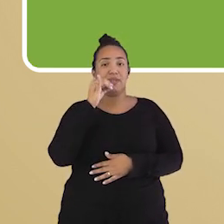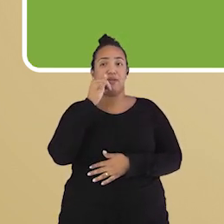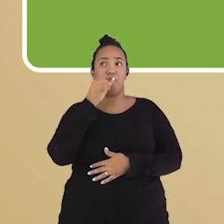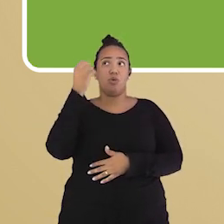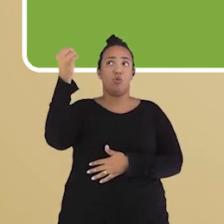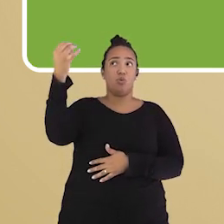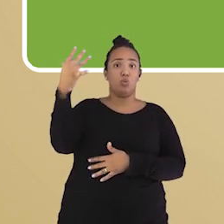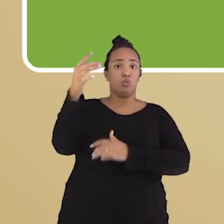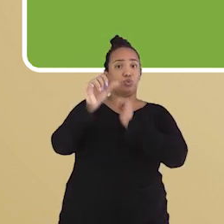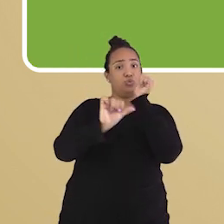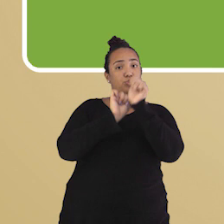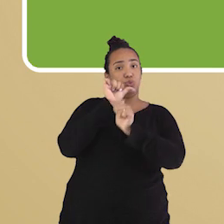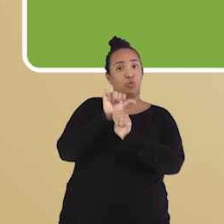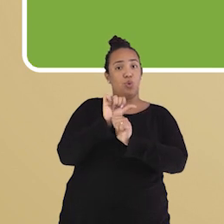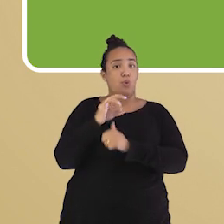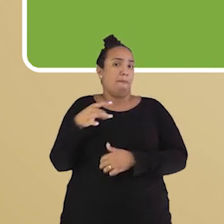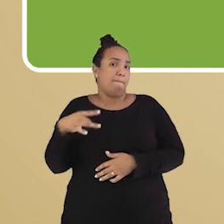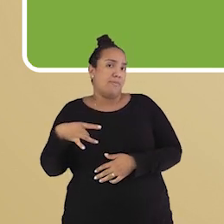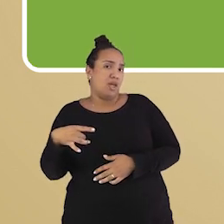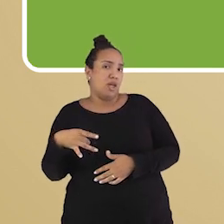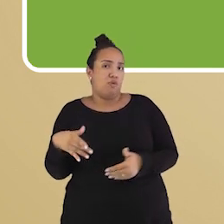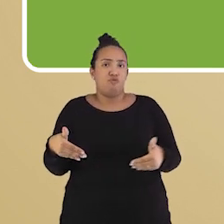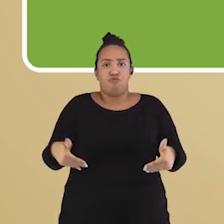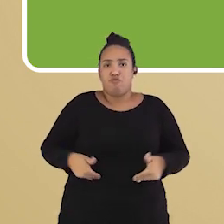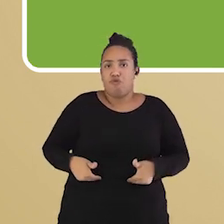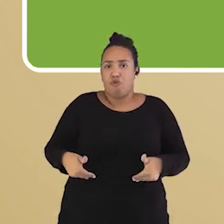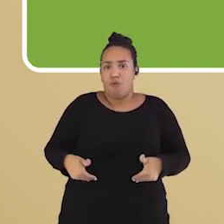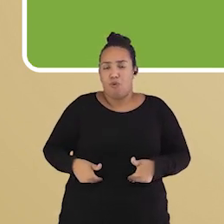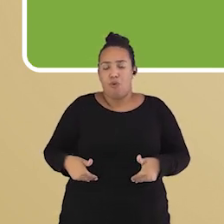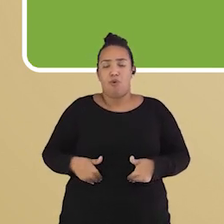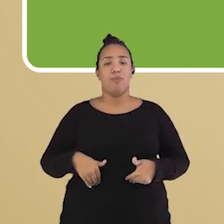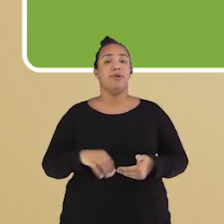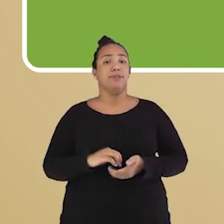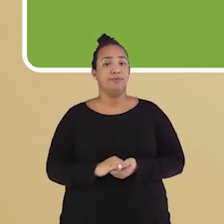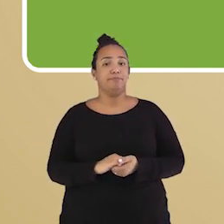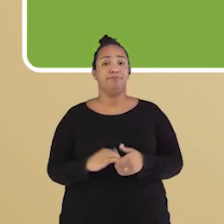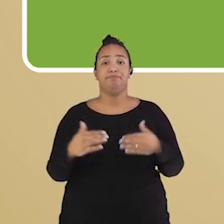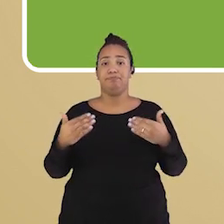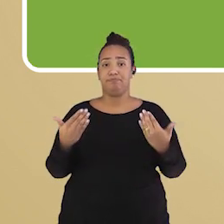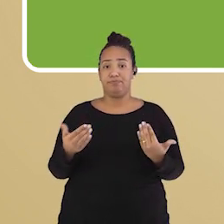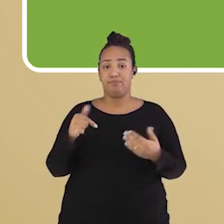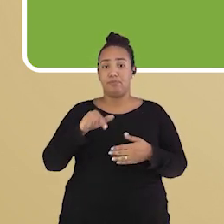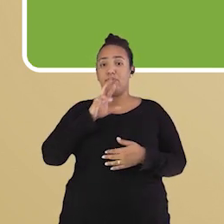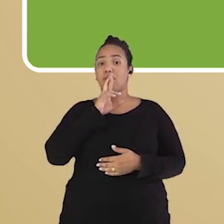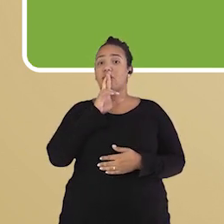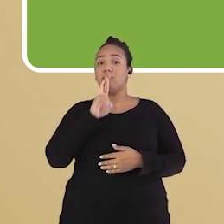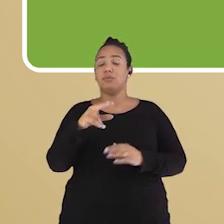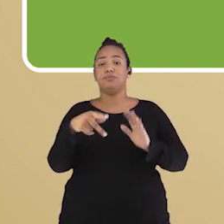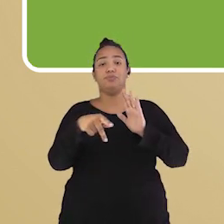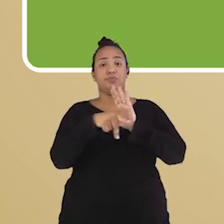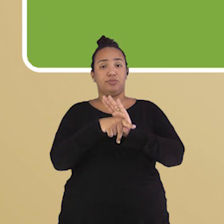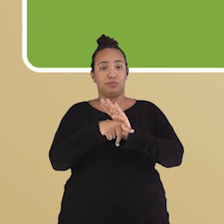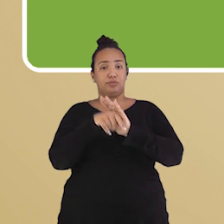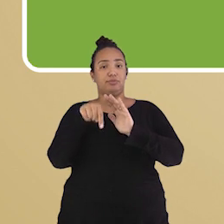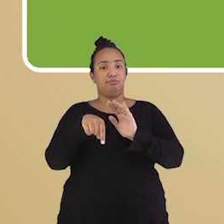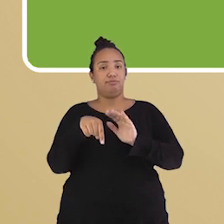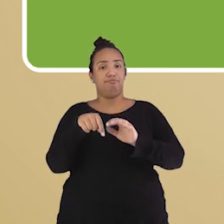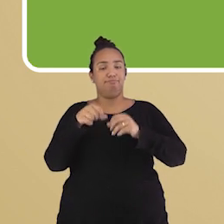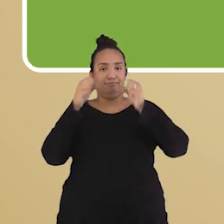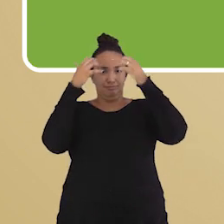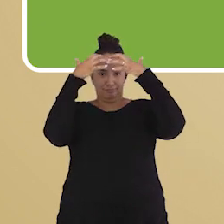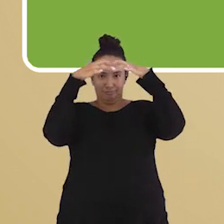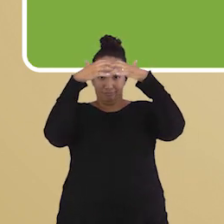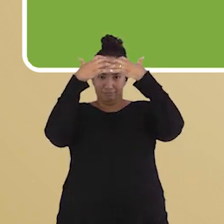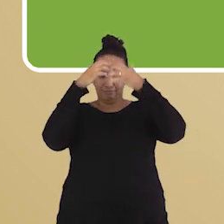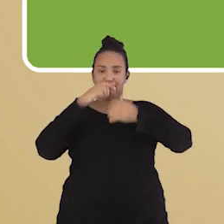a iluminação, o medo, a fome, e nossas respostas são coordenadas pelo sistema nervoso e